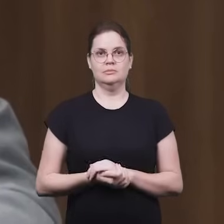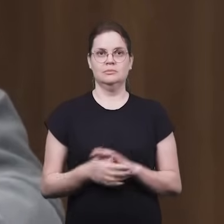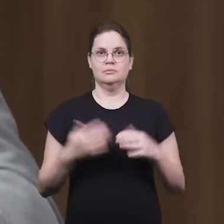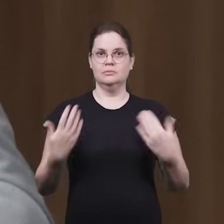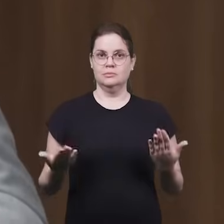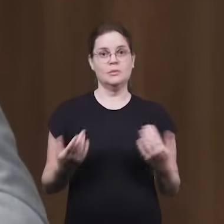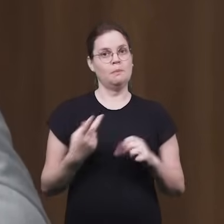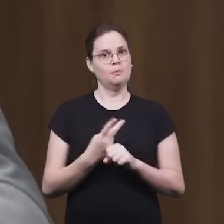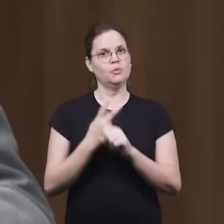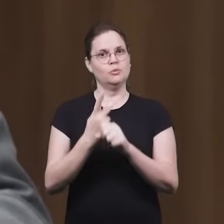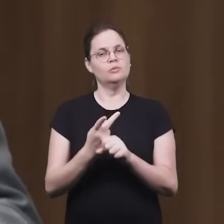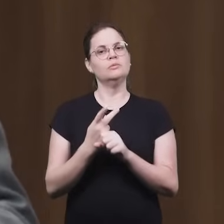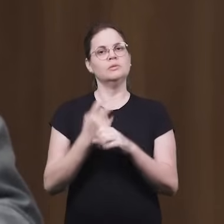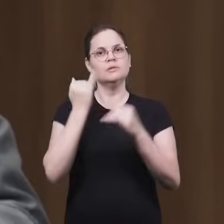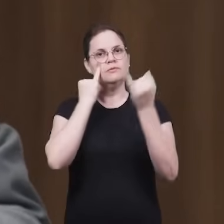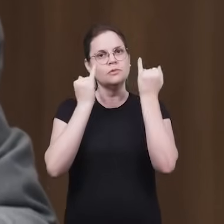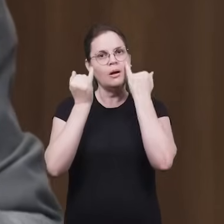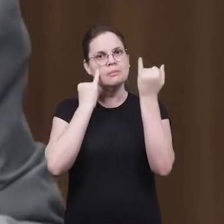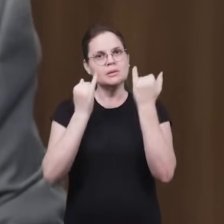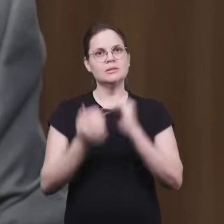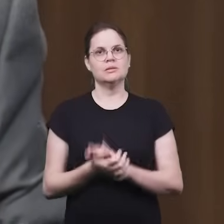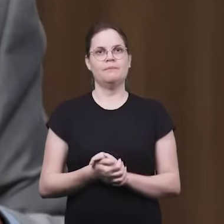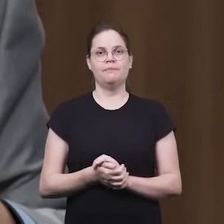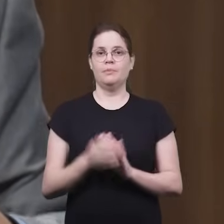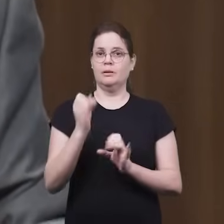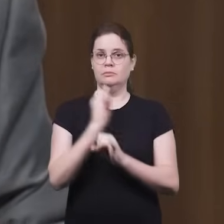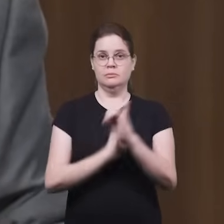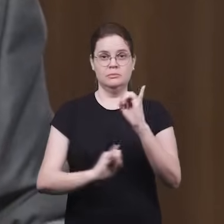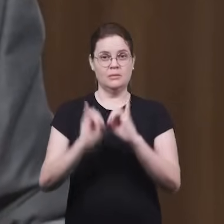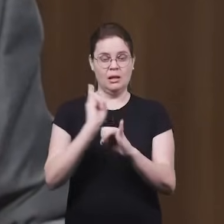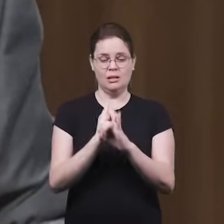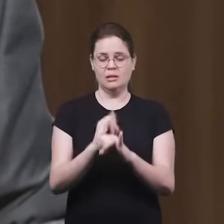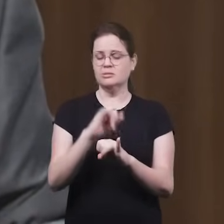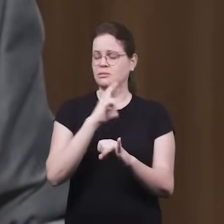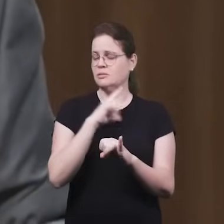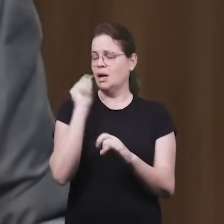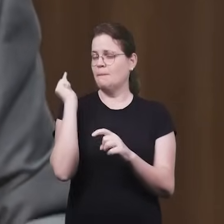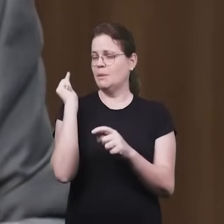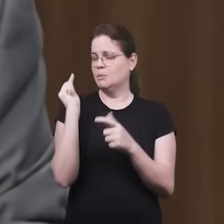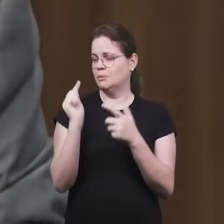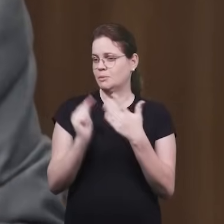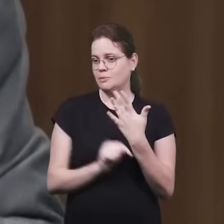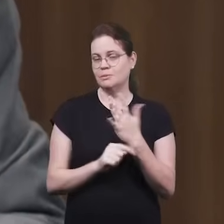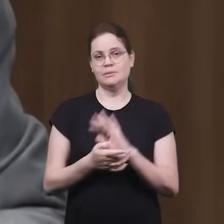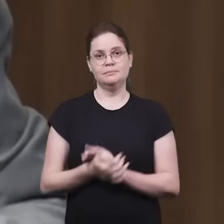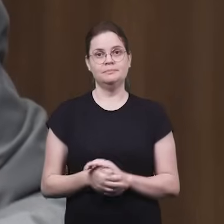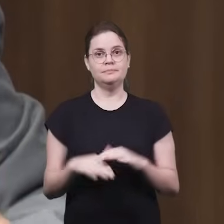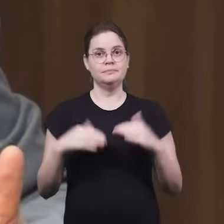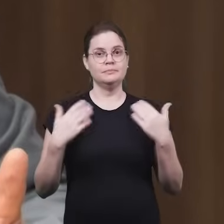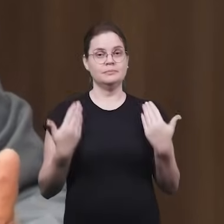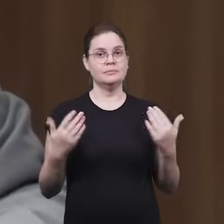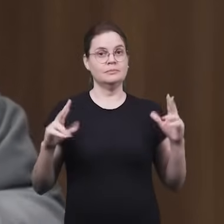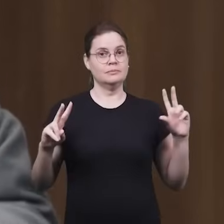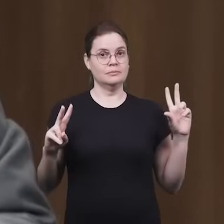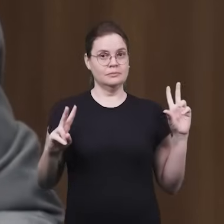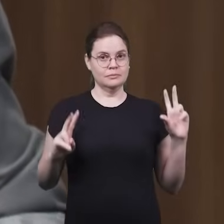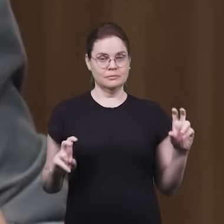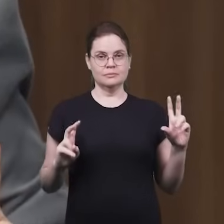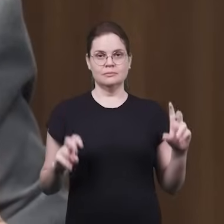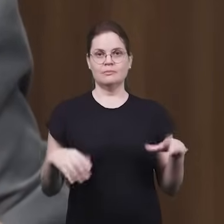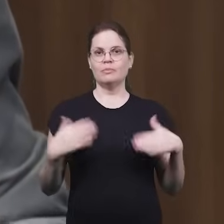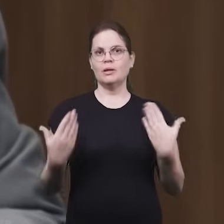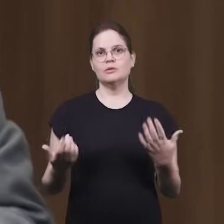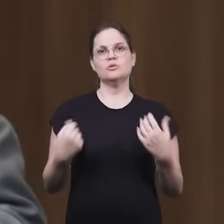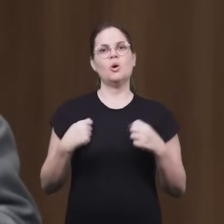Então, busque informação. E a internet está cheia dessa informação. Então, nesse aspecto, do ponto de vista